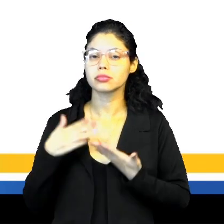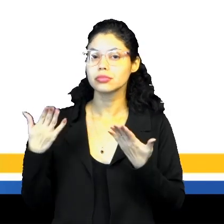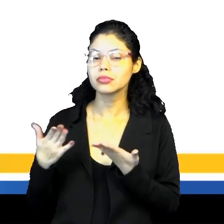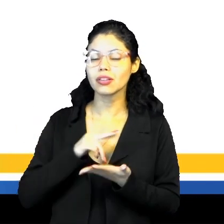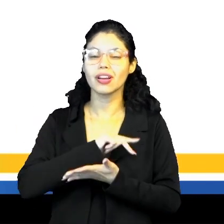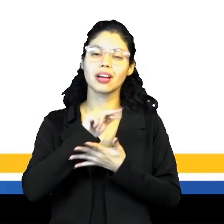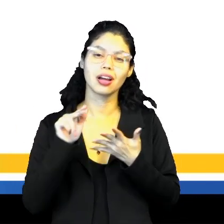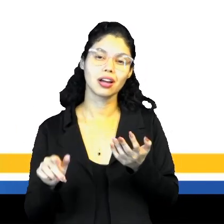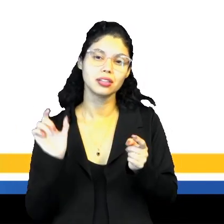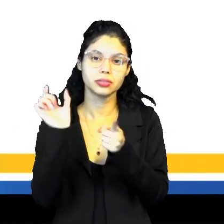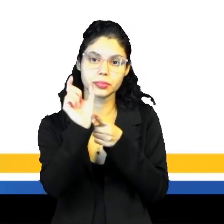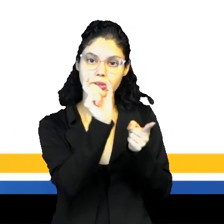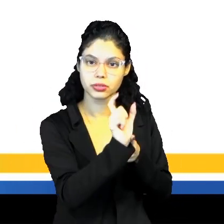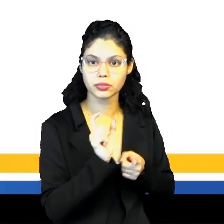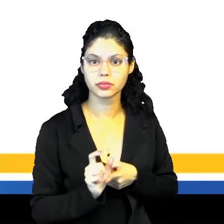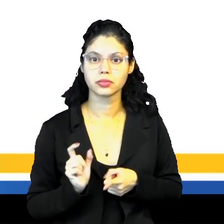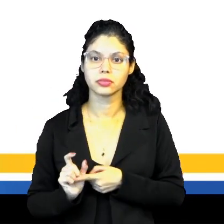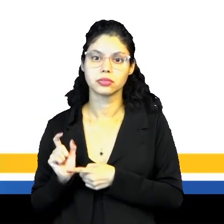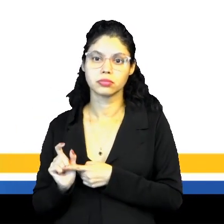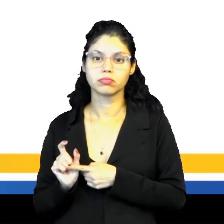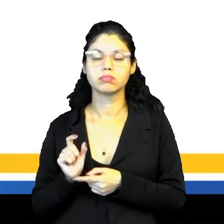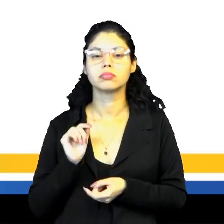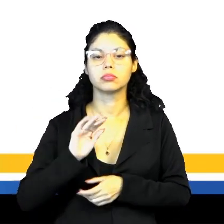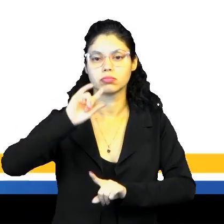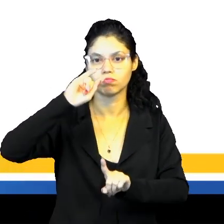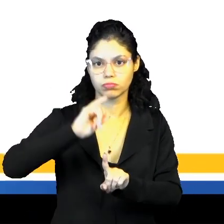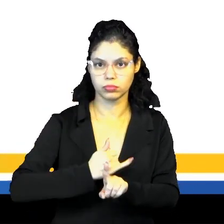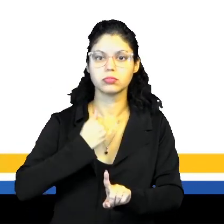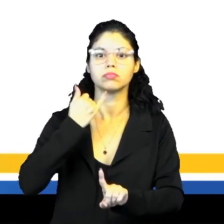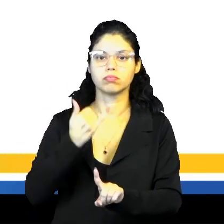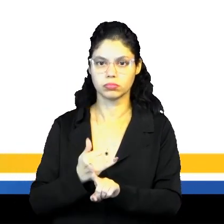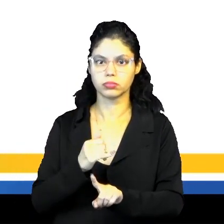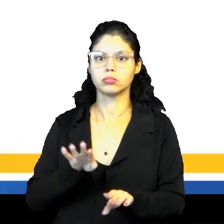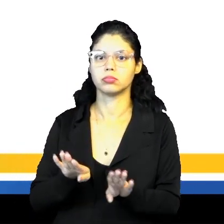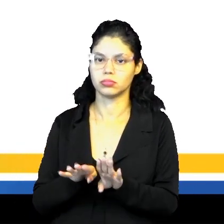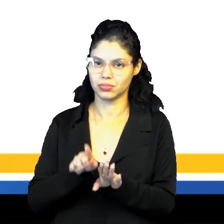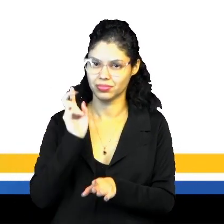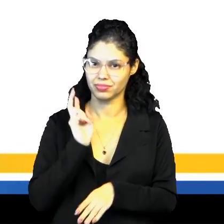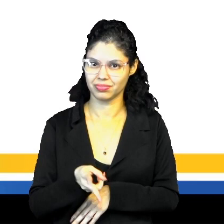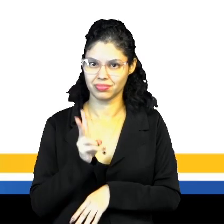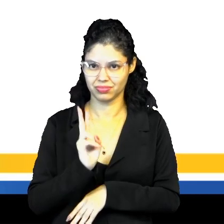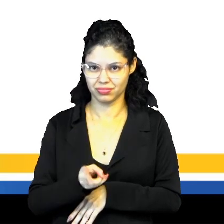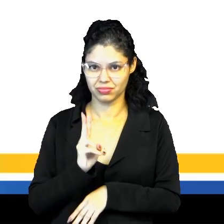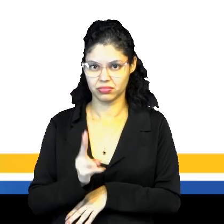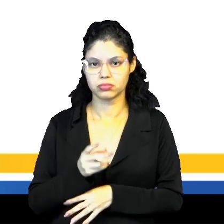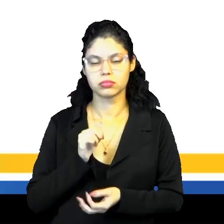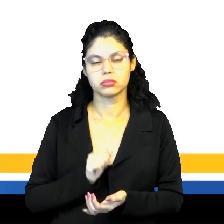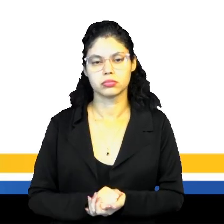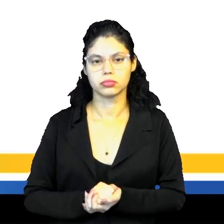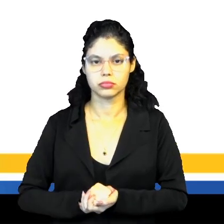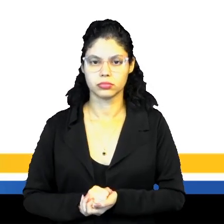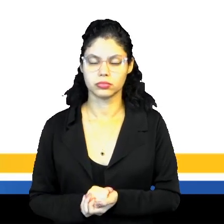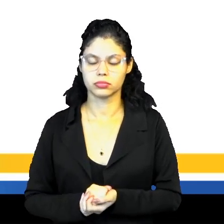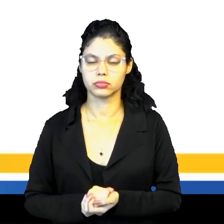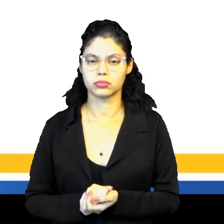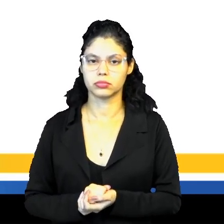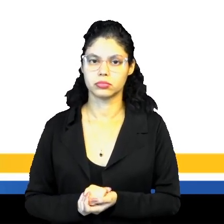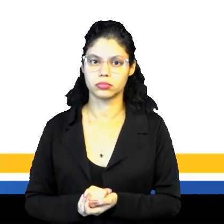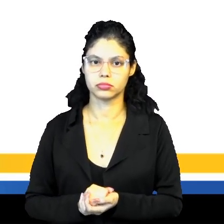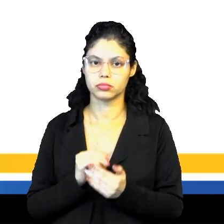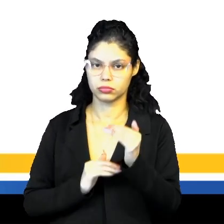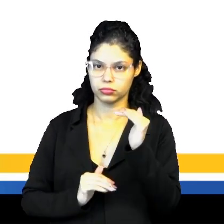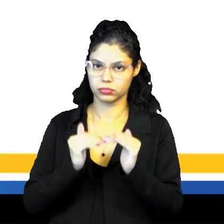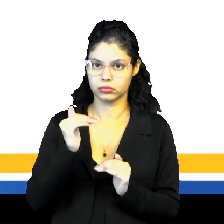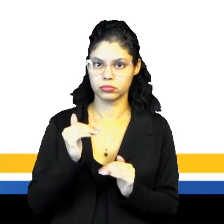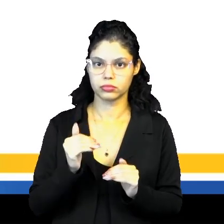né, várias palavras, né, bullying ali, que geralmente as pessoas que elas têm, né, estão acima